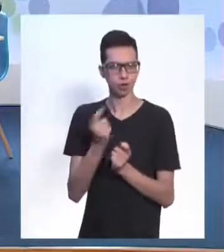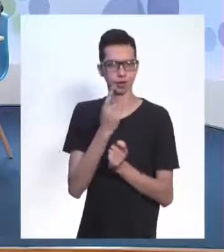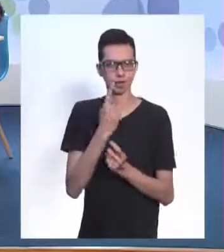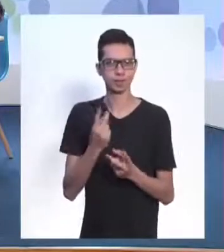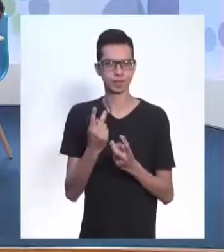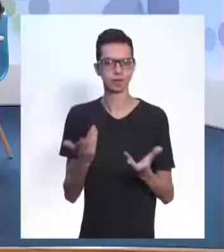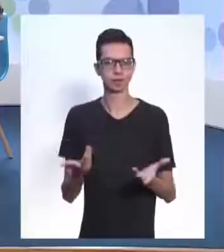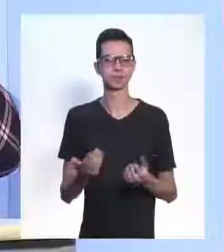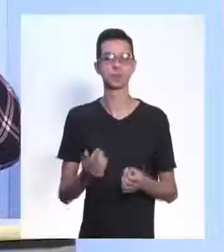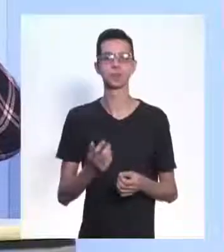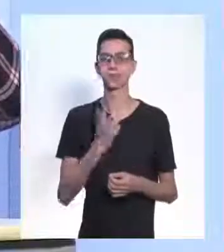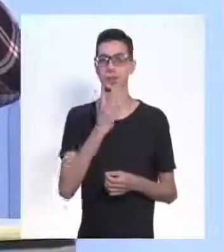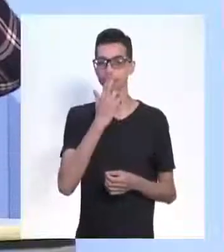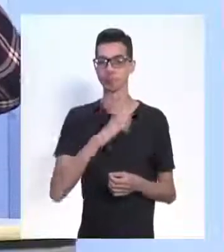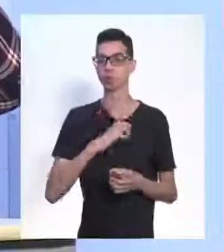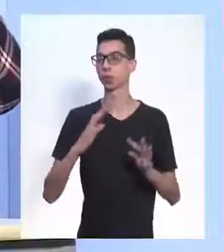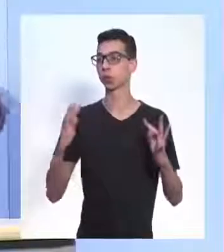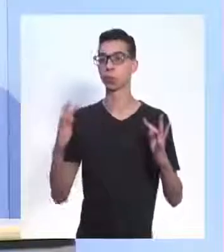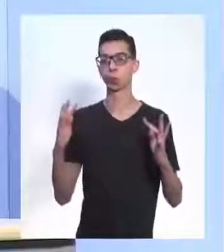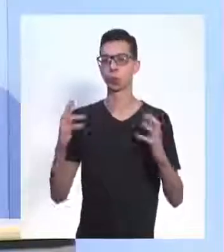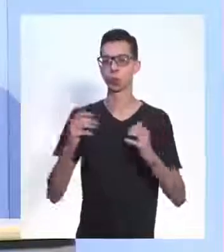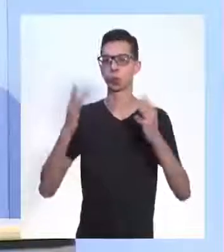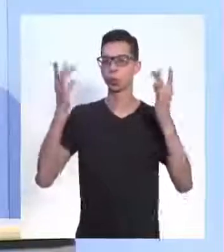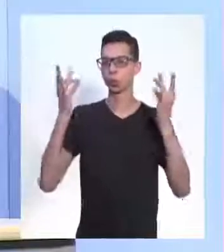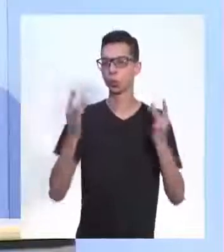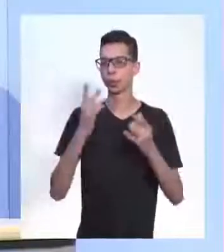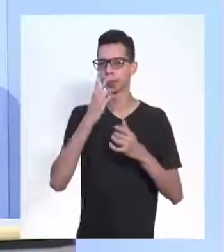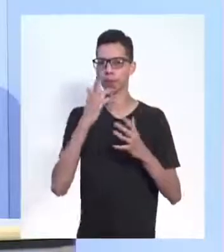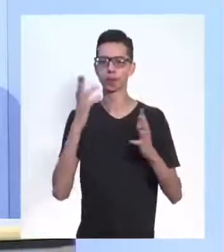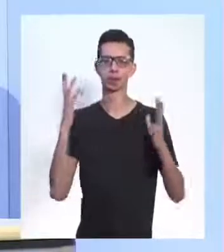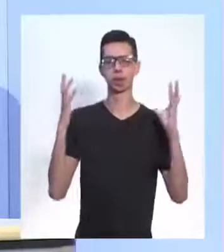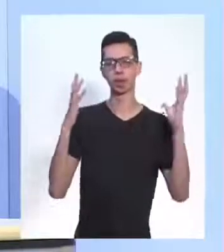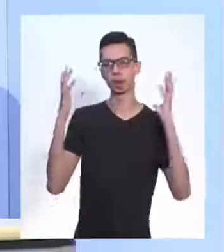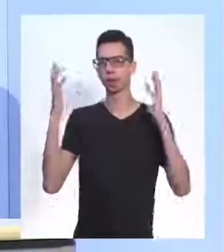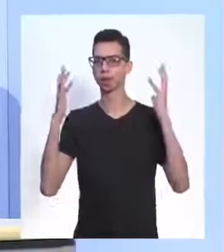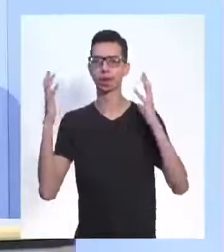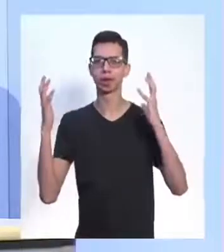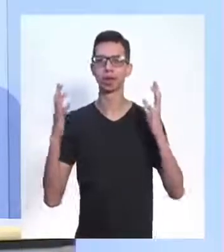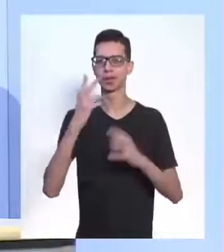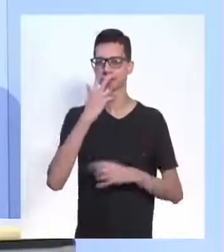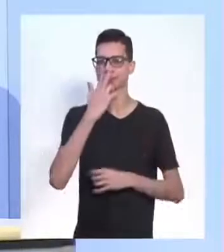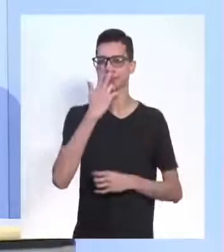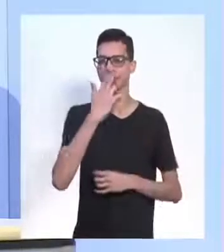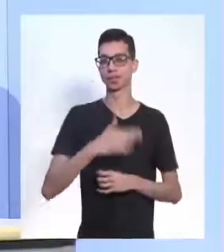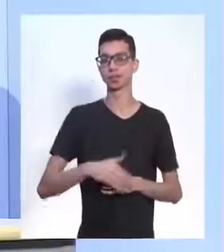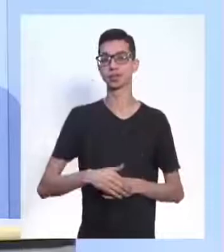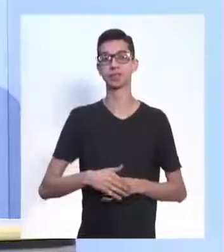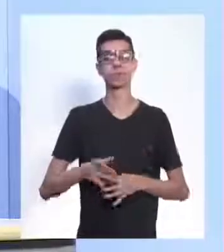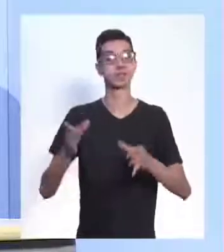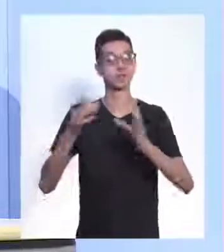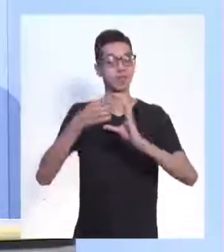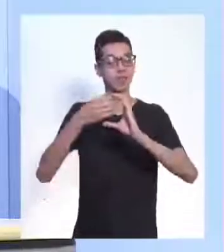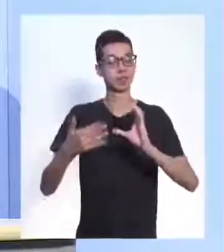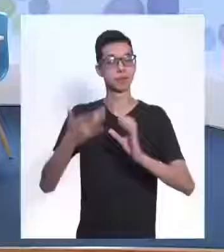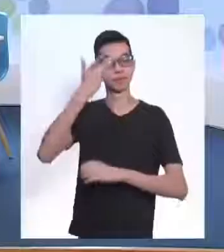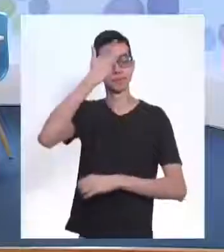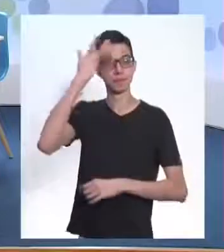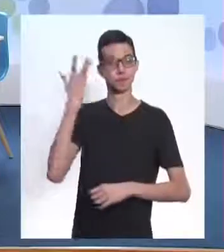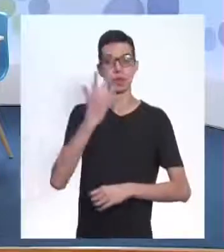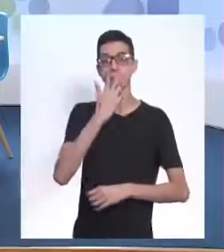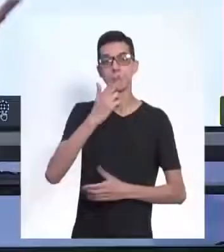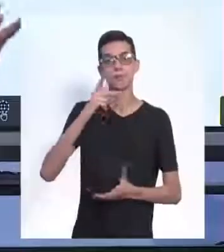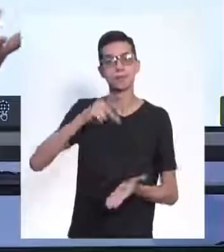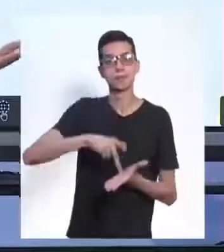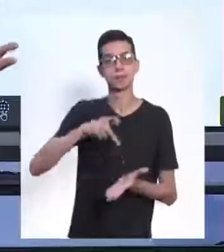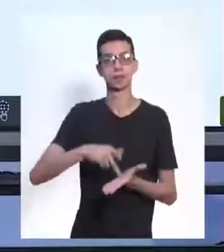que vai mexendo ali, né, o turbante dela, enfim. Ela está toda caracterizada como se fosse, né, uma pessoa de verdade. Muito legal. E é